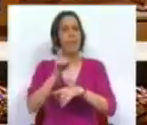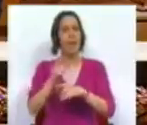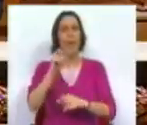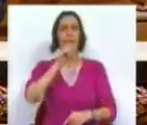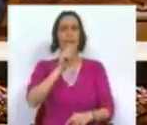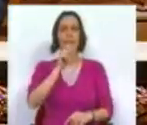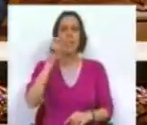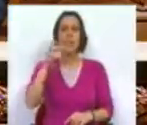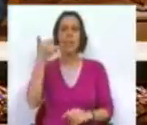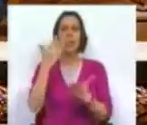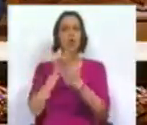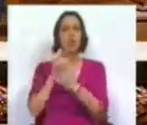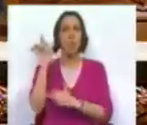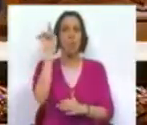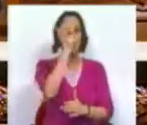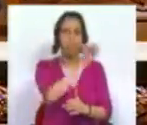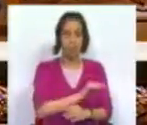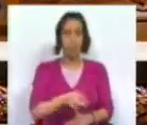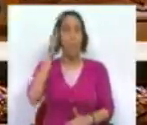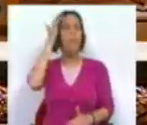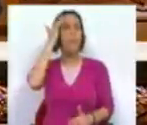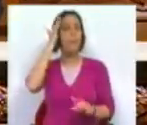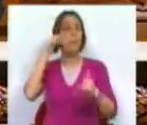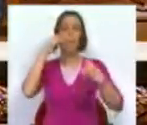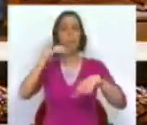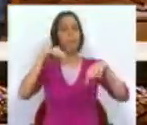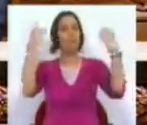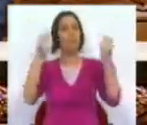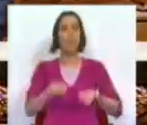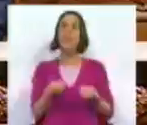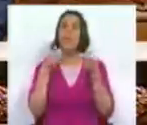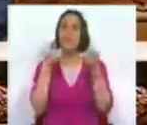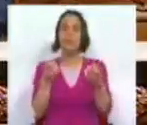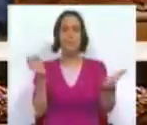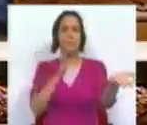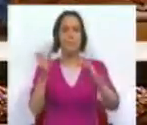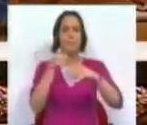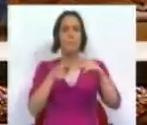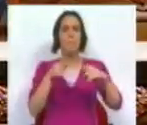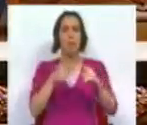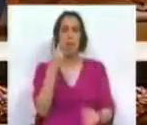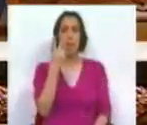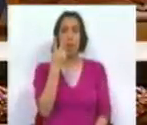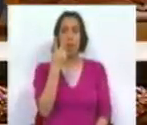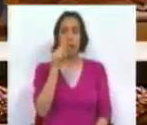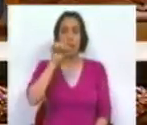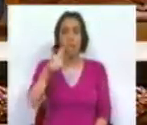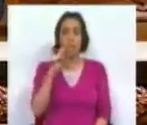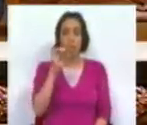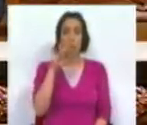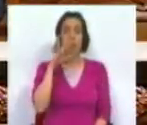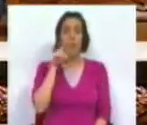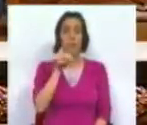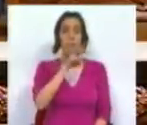em 332 escolas. Previa-se e anunciava-se um investimento médio de